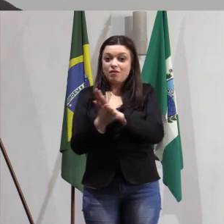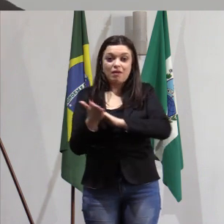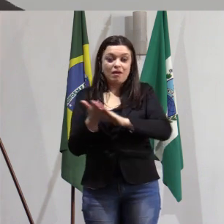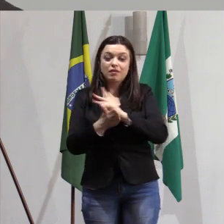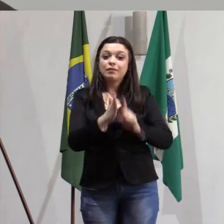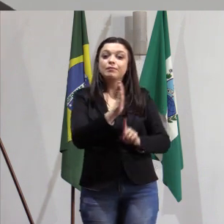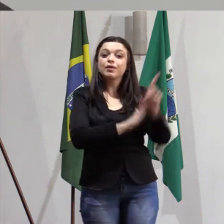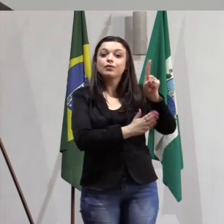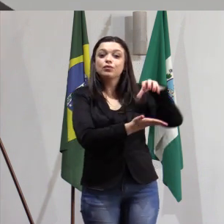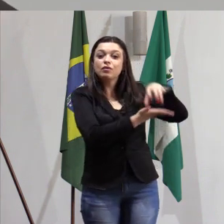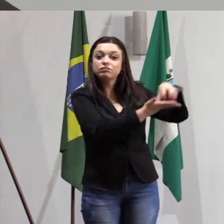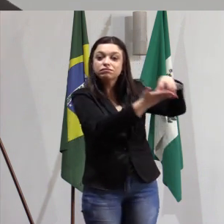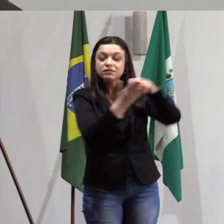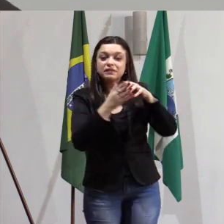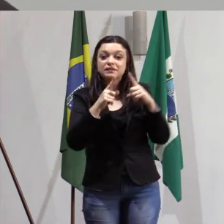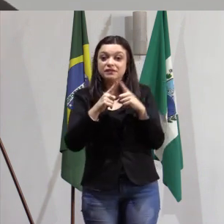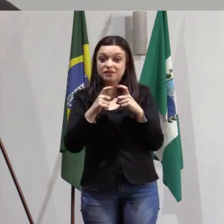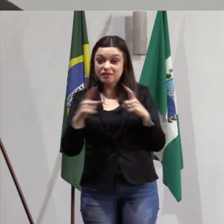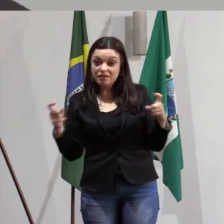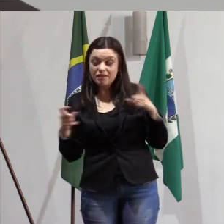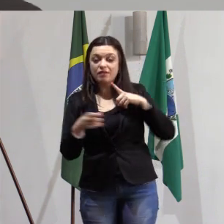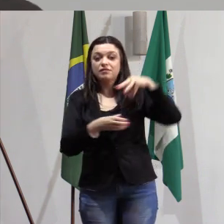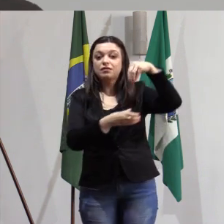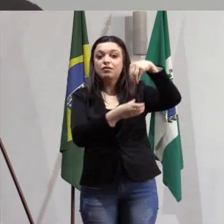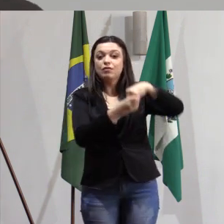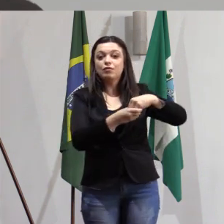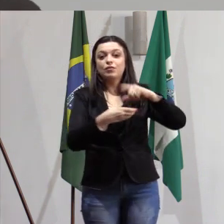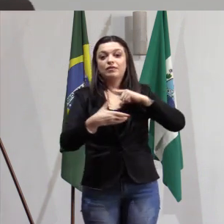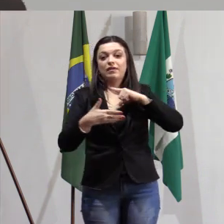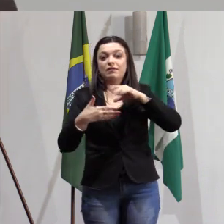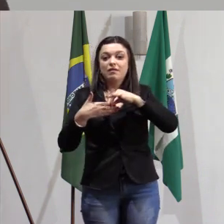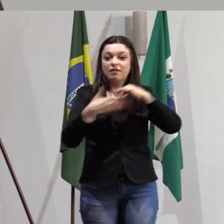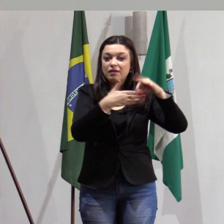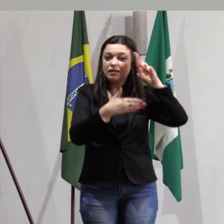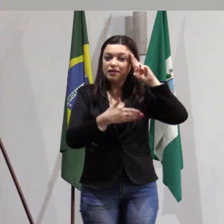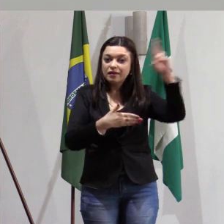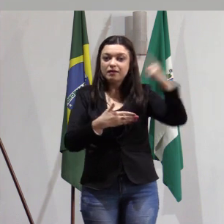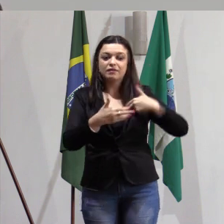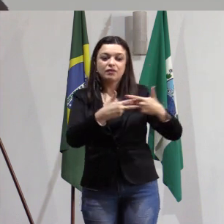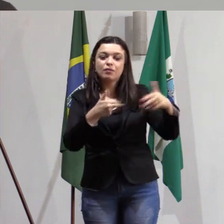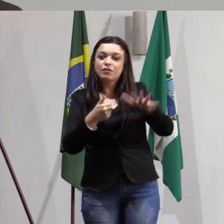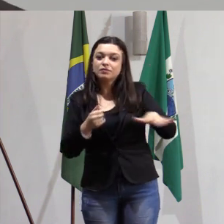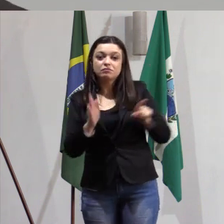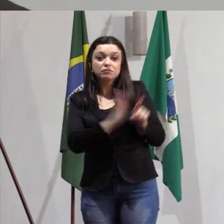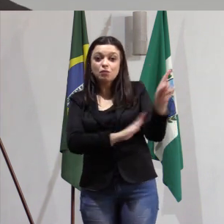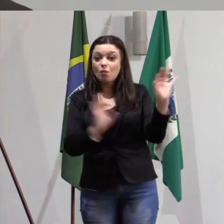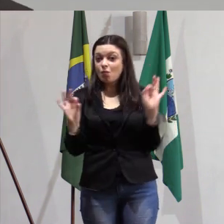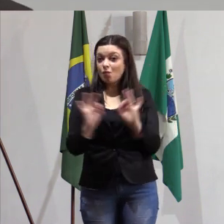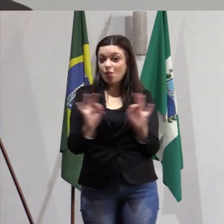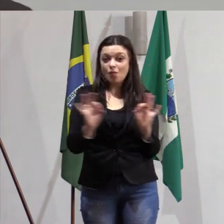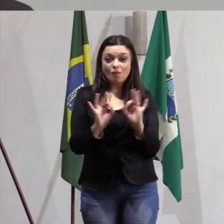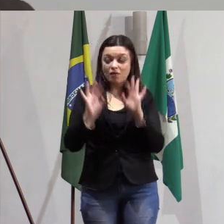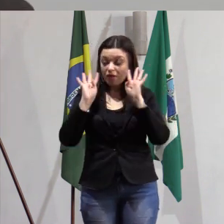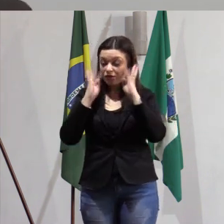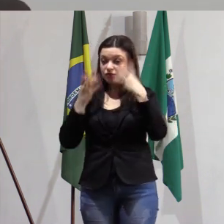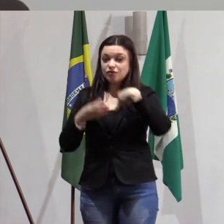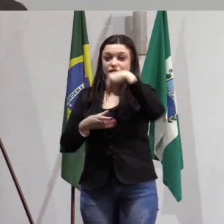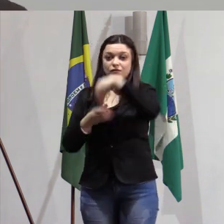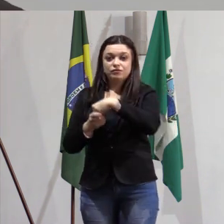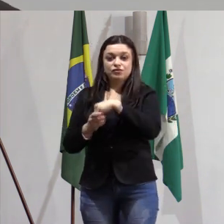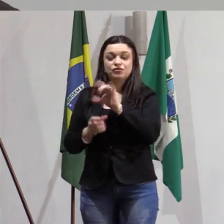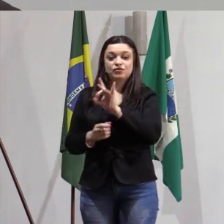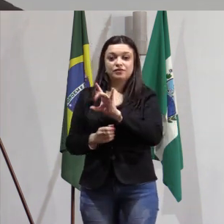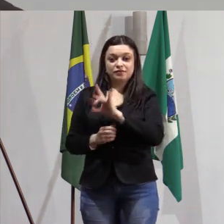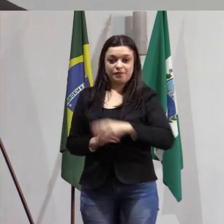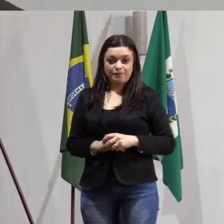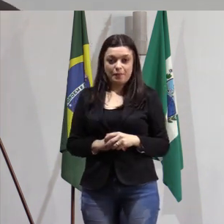científicas, das instituições de dirigentes, das nossas universidades ou institutos federais. Os